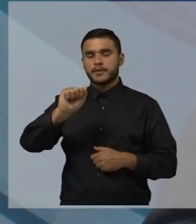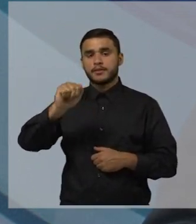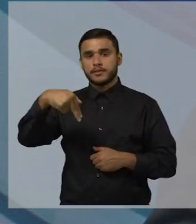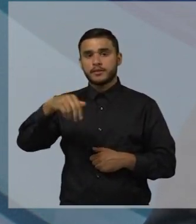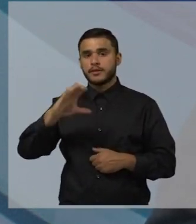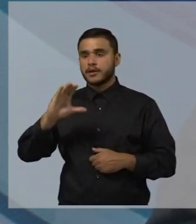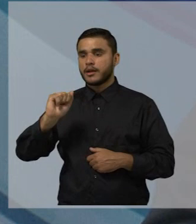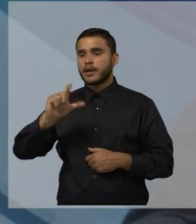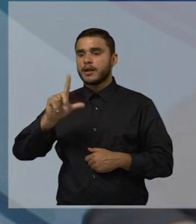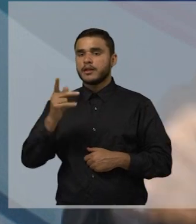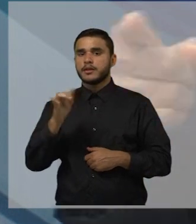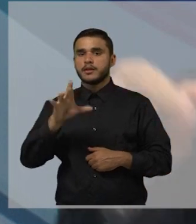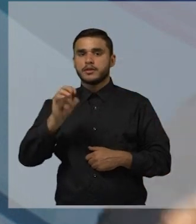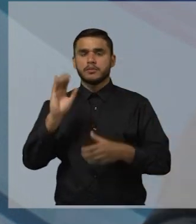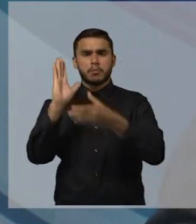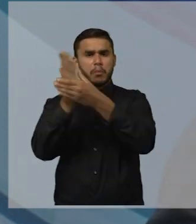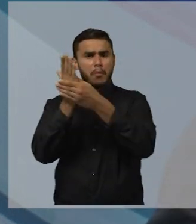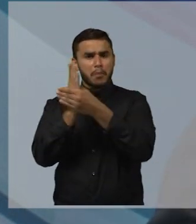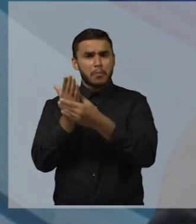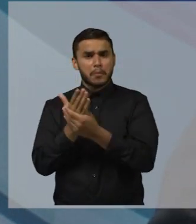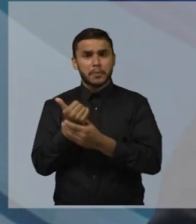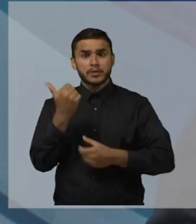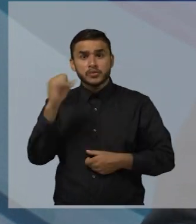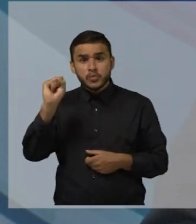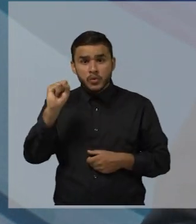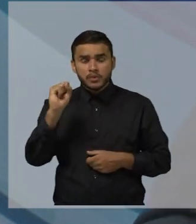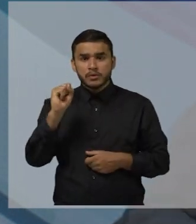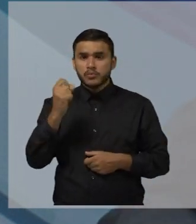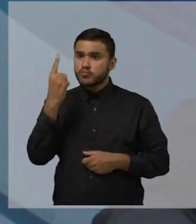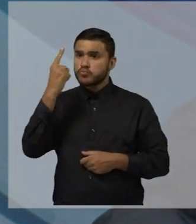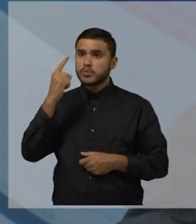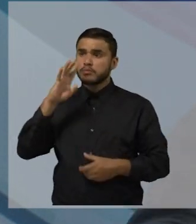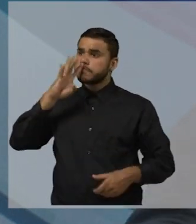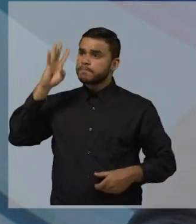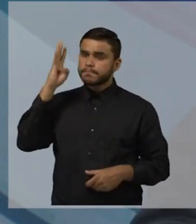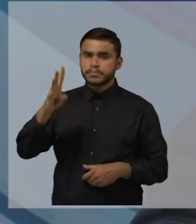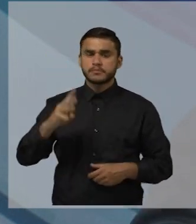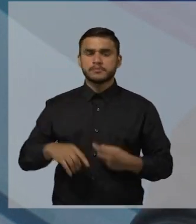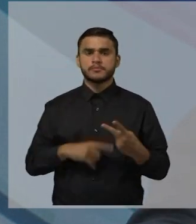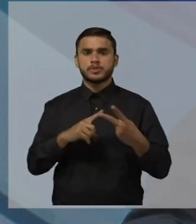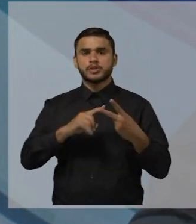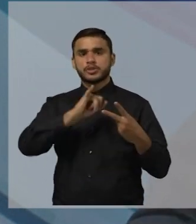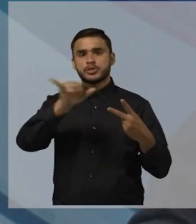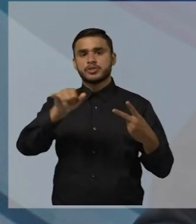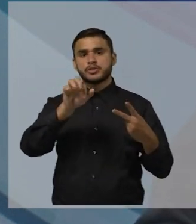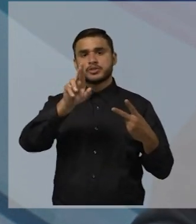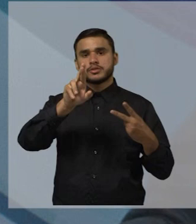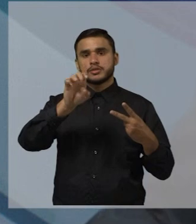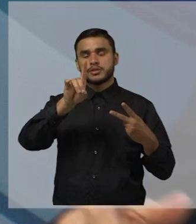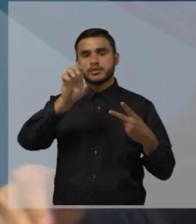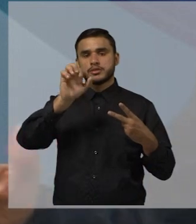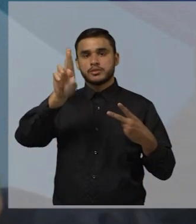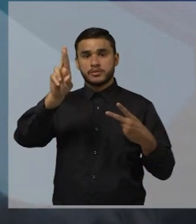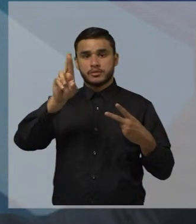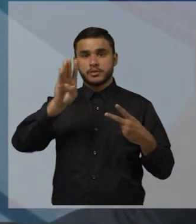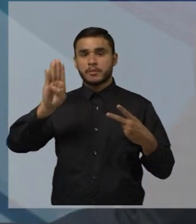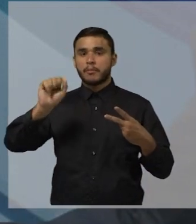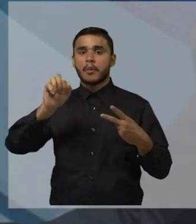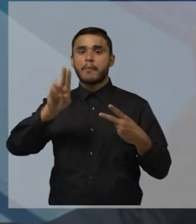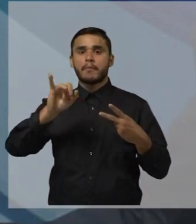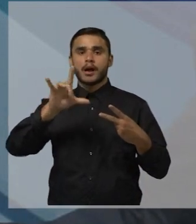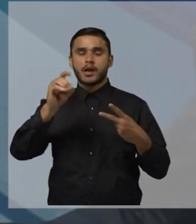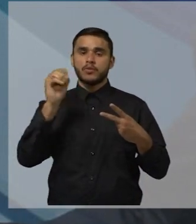no Supremo Tribunal Federal. Jader Barbalho, na Amazônia, 6 processos que foram arquivados pela prescrição, porque